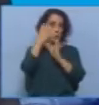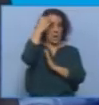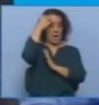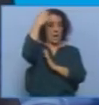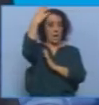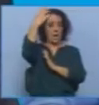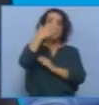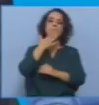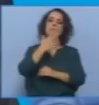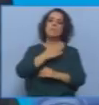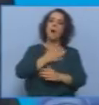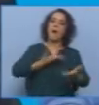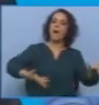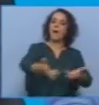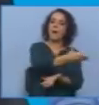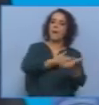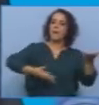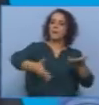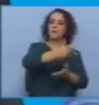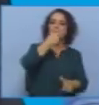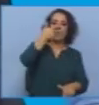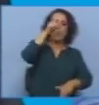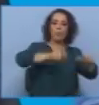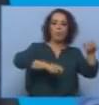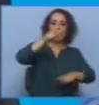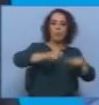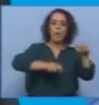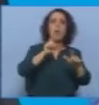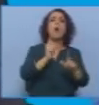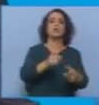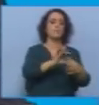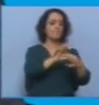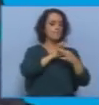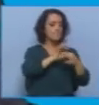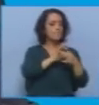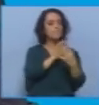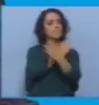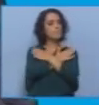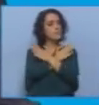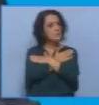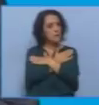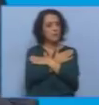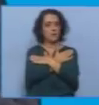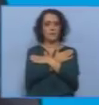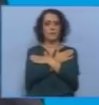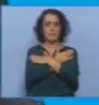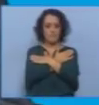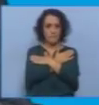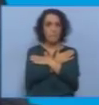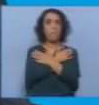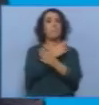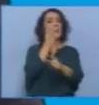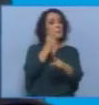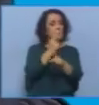para as nossas relações humanas, que são relações de fraternidade, mesmo quem está instituído num